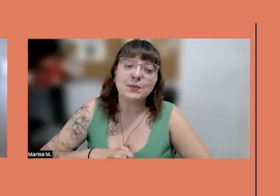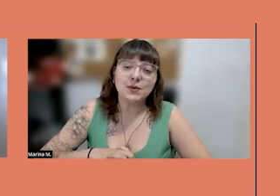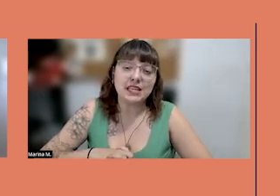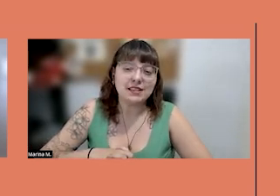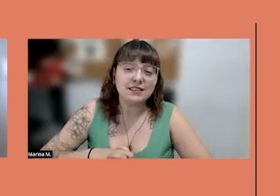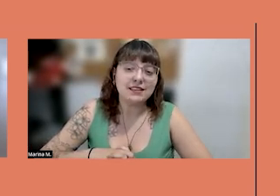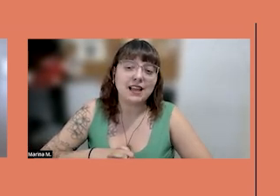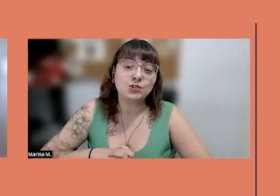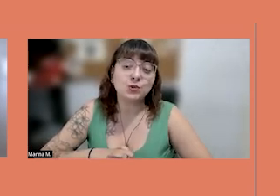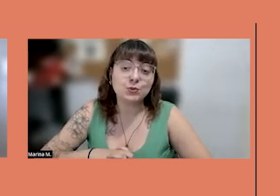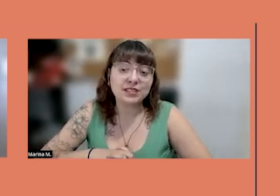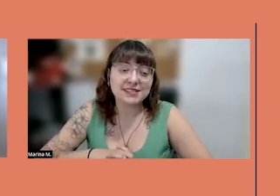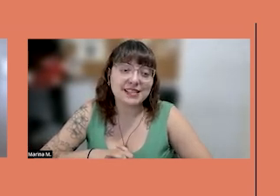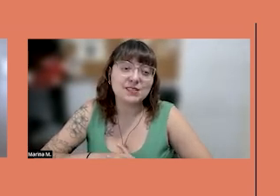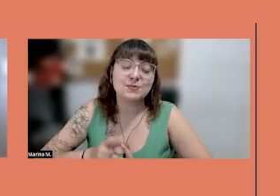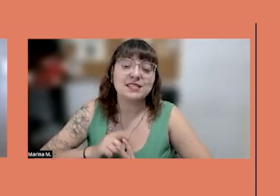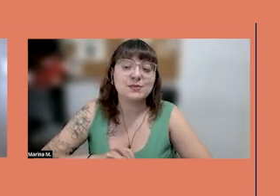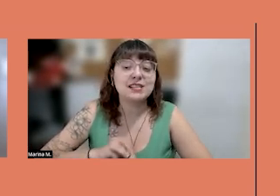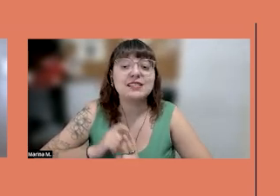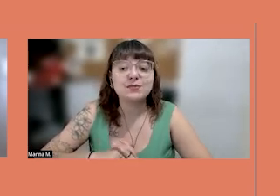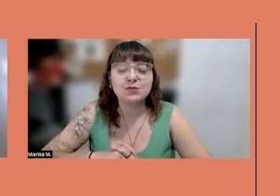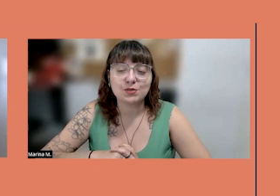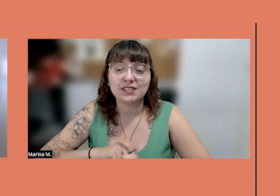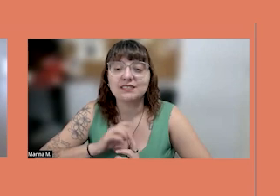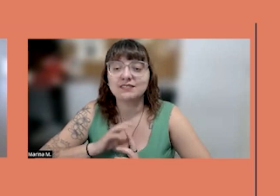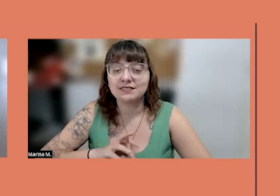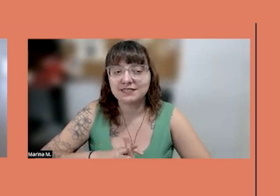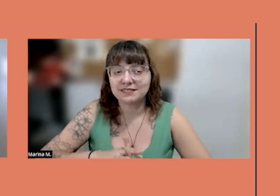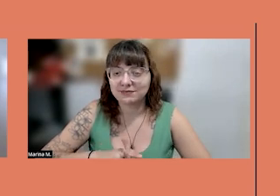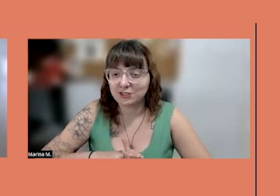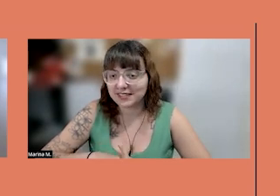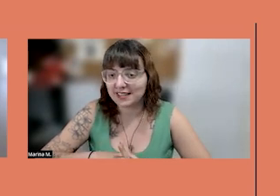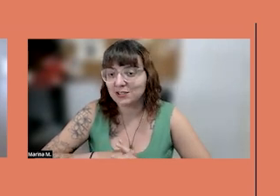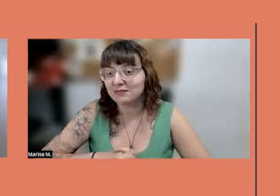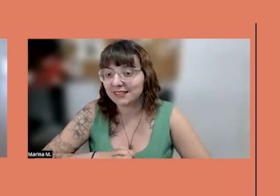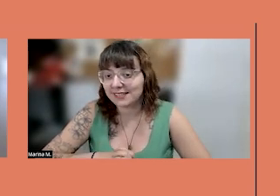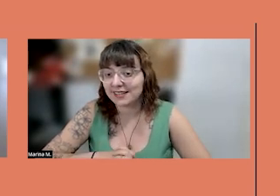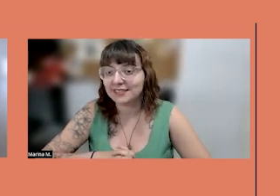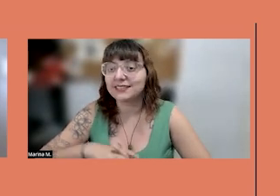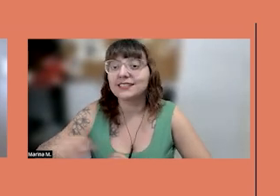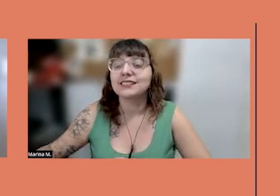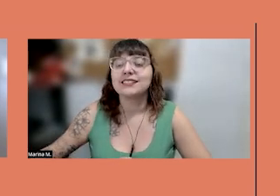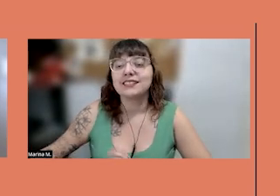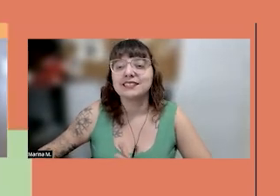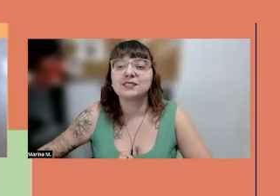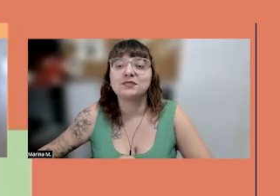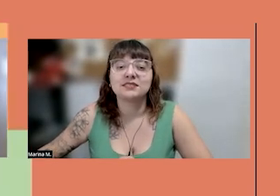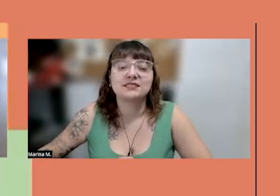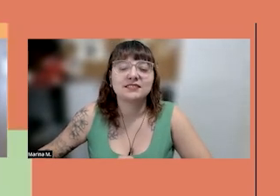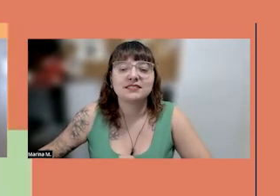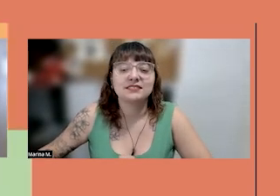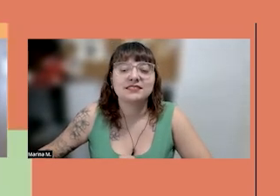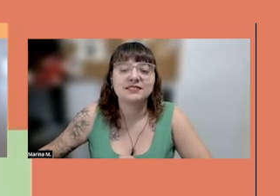tem um plugin que ajuda a fazer isso, mas eu não sei se Uhum. funciona de verdade, nunca Também, né? testei. Eu vi